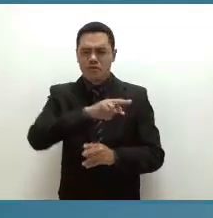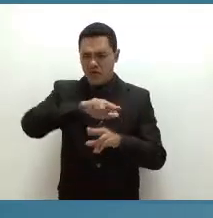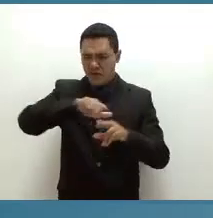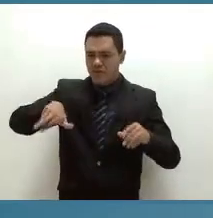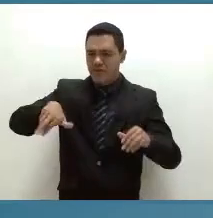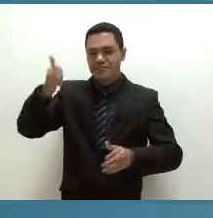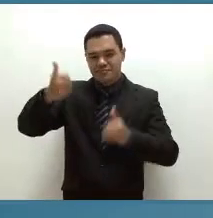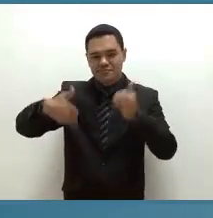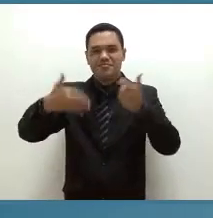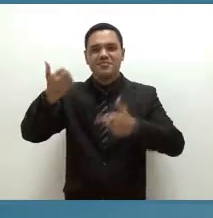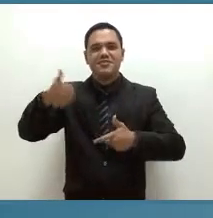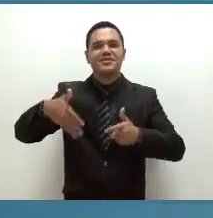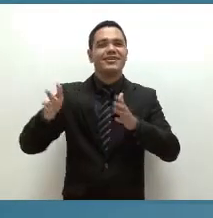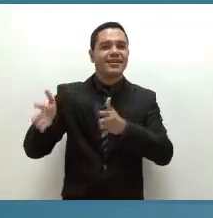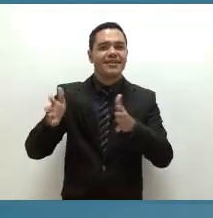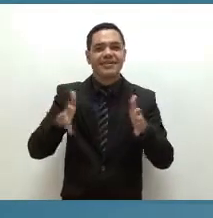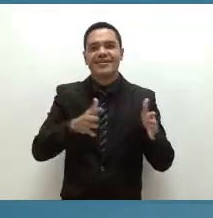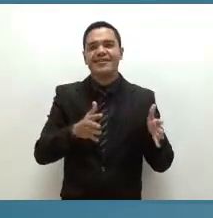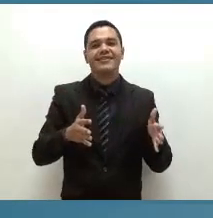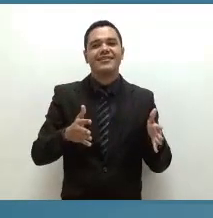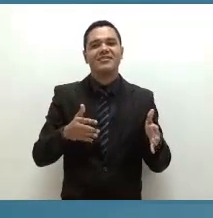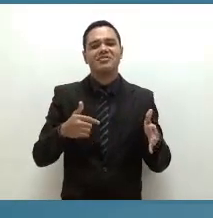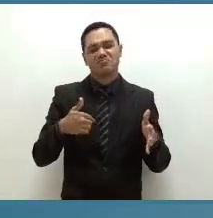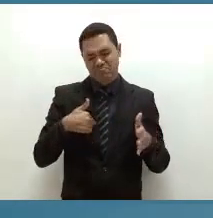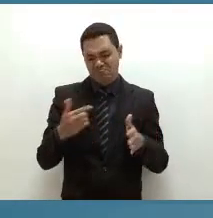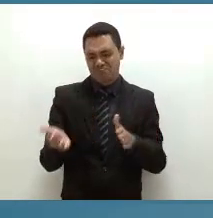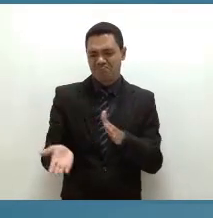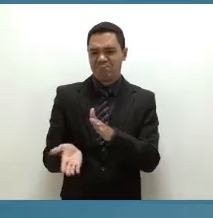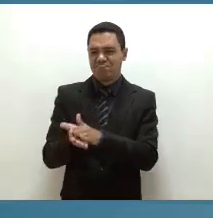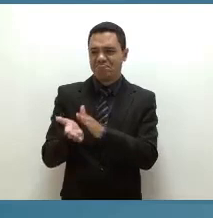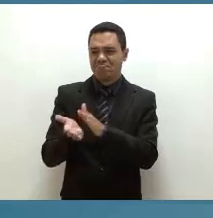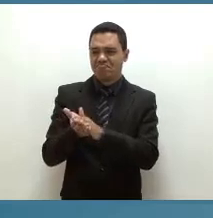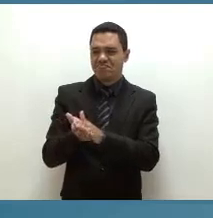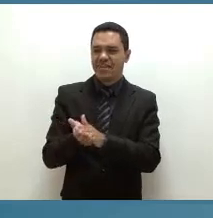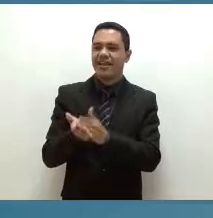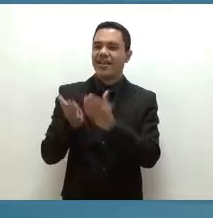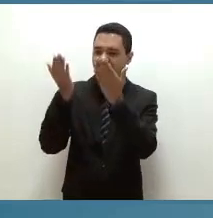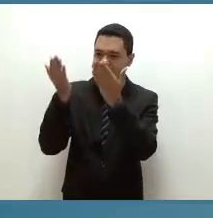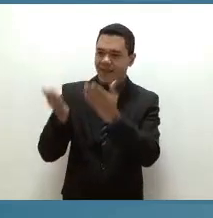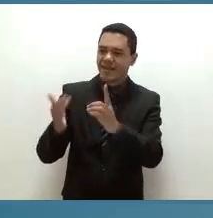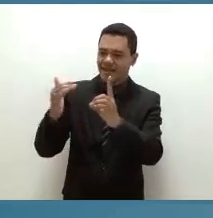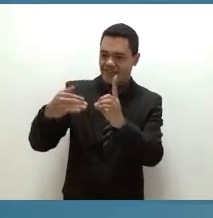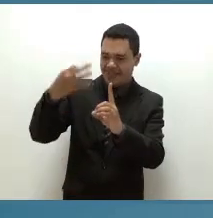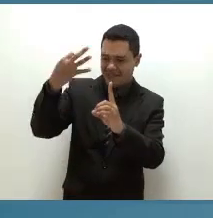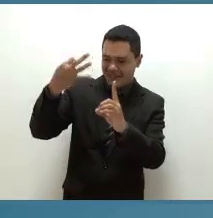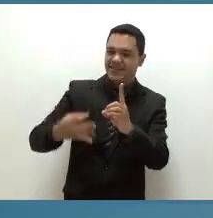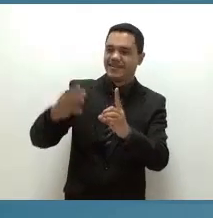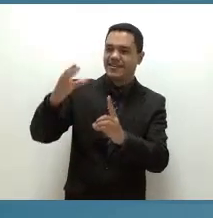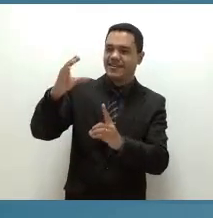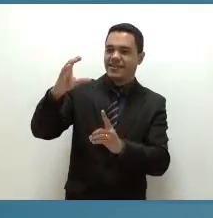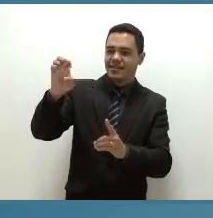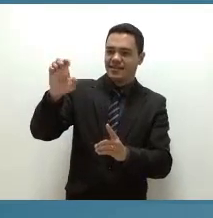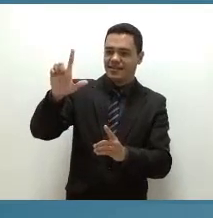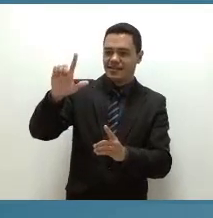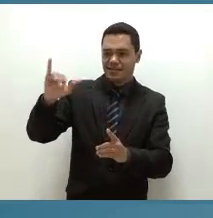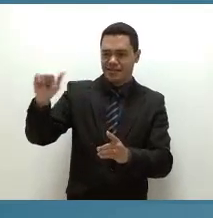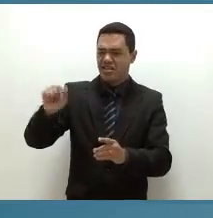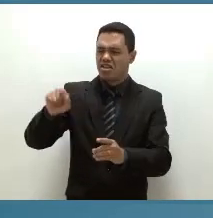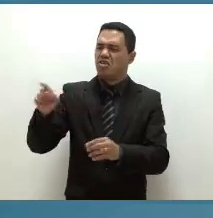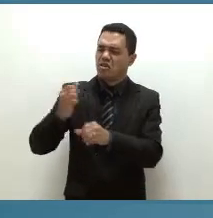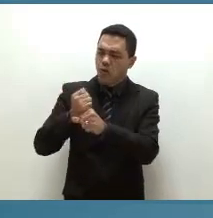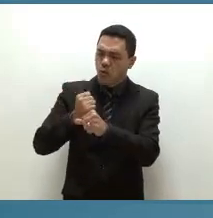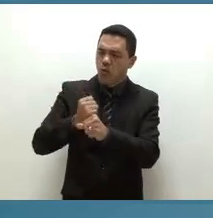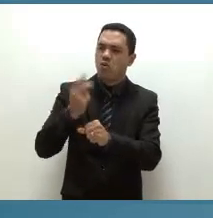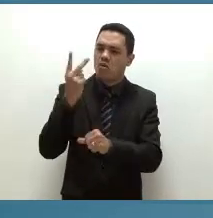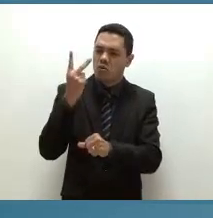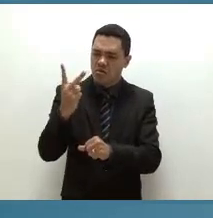parabéns à Vossa Excelência pela possível gestão, pelo lindo trabalho que exerceu esses 2 anos à